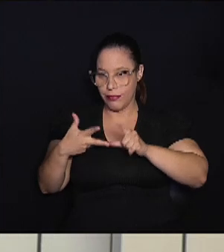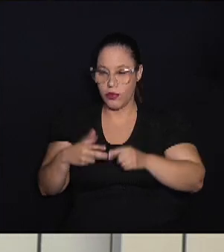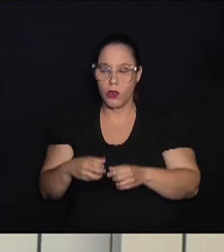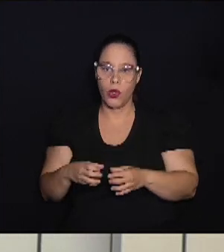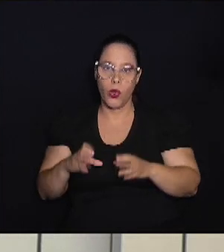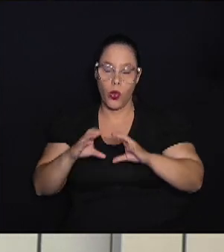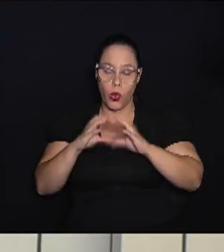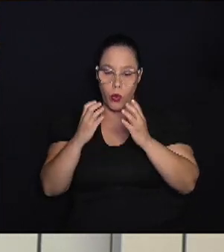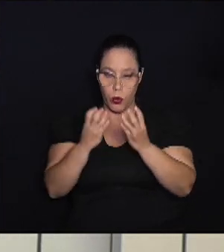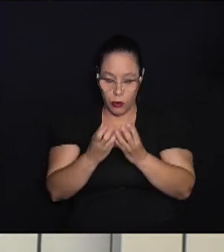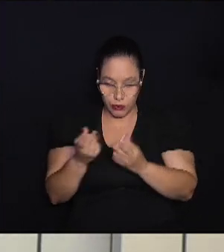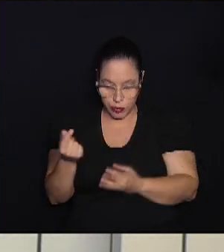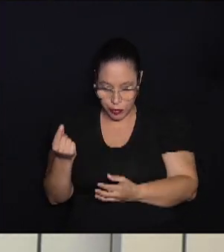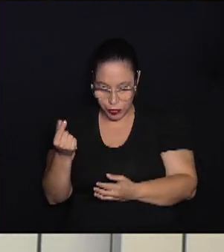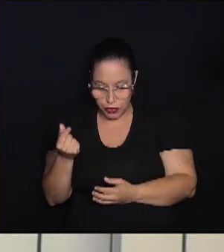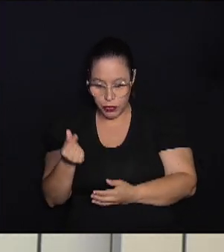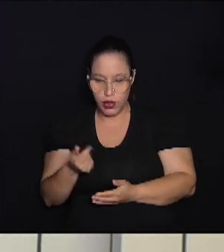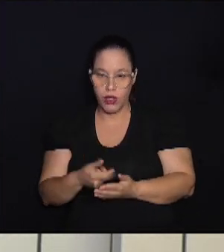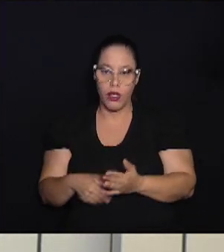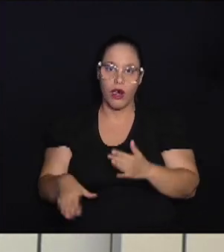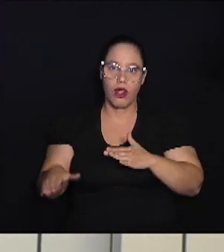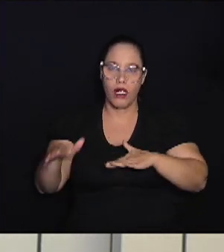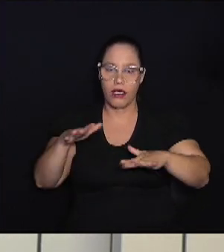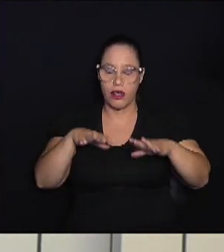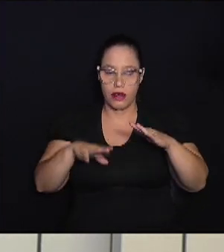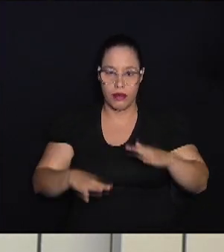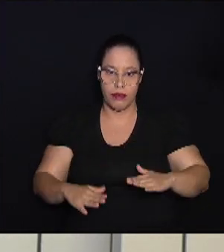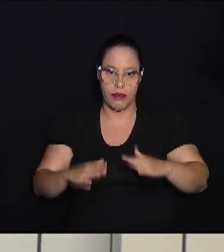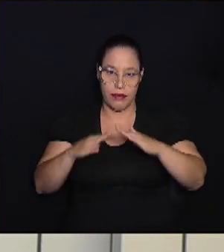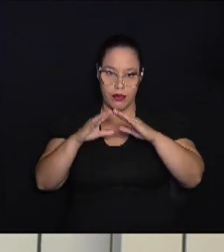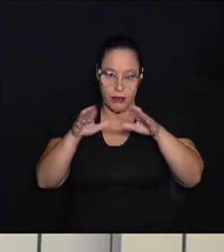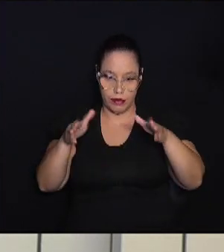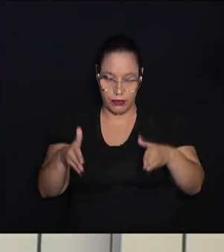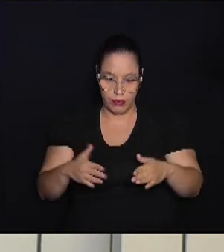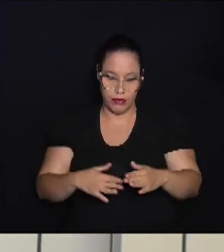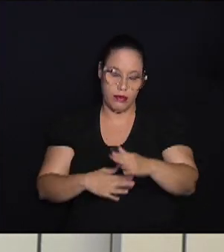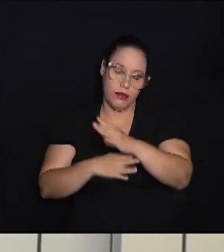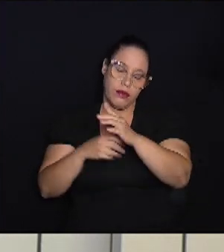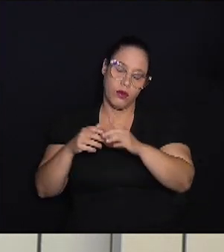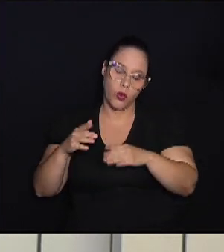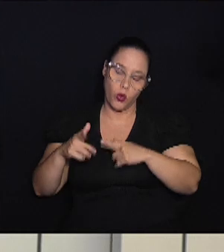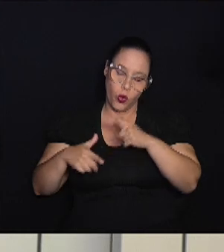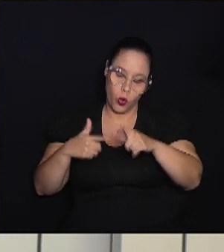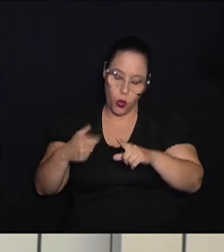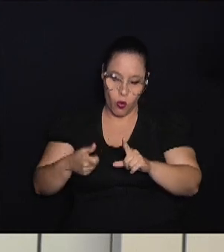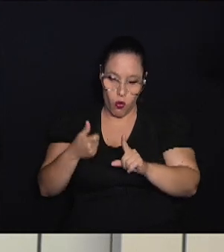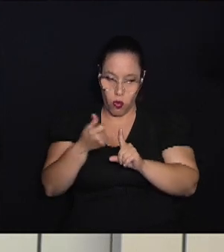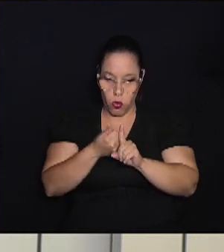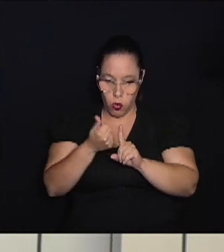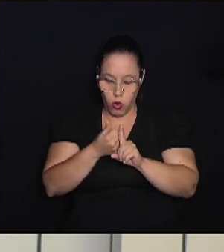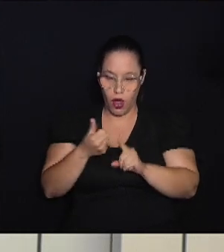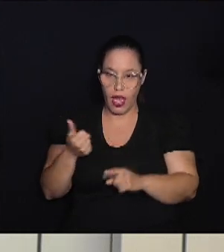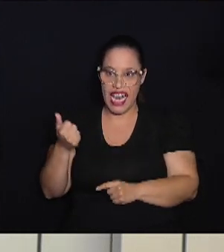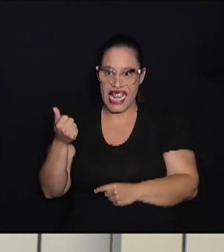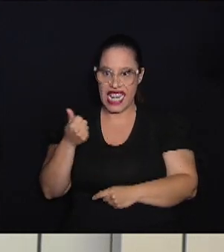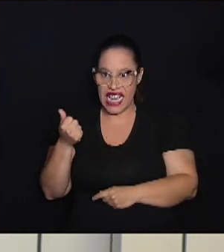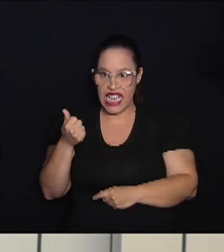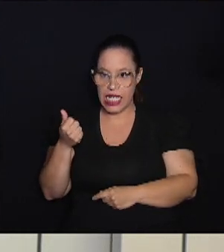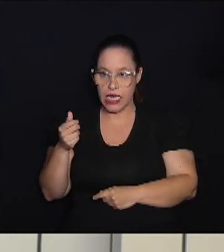Permanente de Finanças e Orçamento aqui da Câmara realizou durante o primeiro semestre 6 reuniões ordinárias,